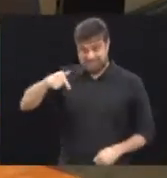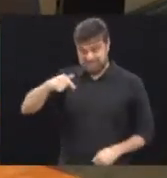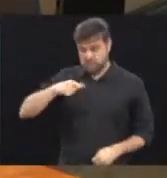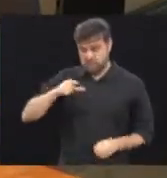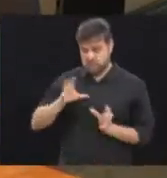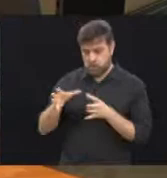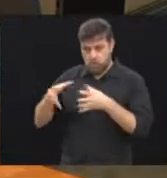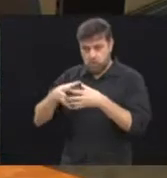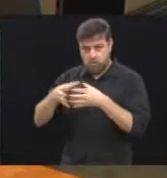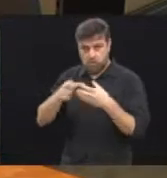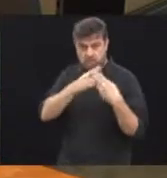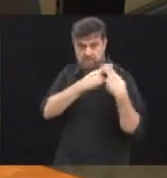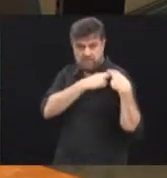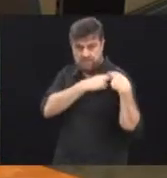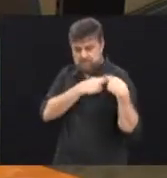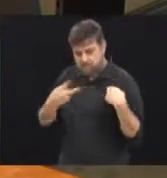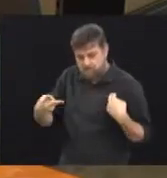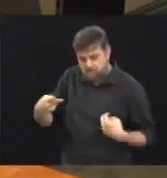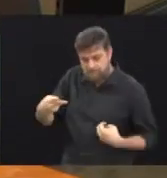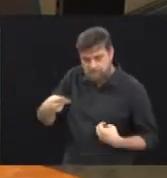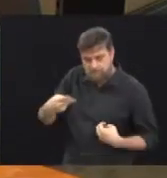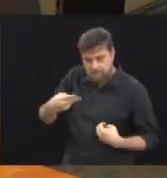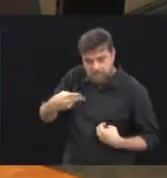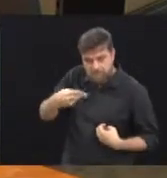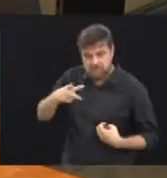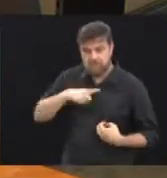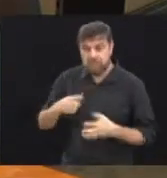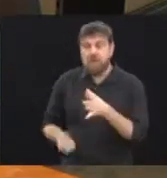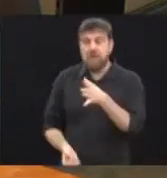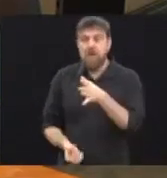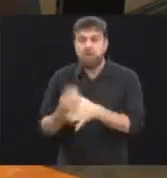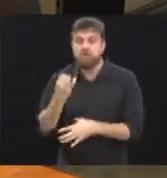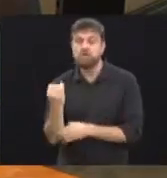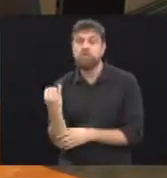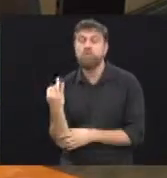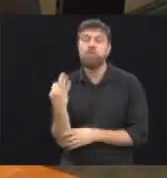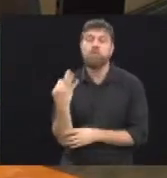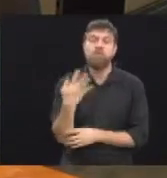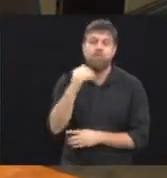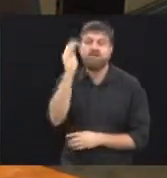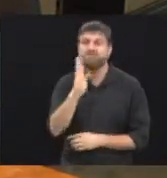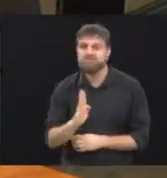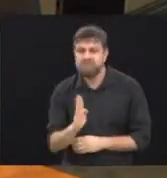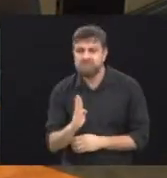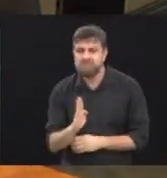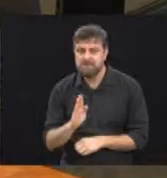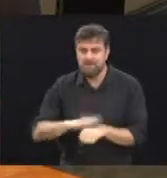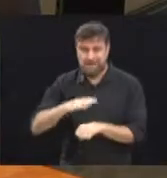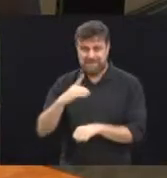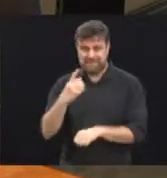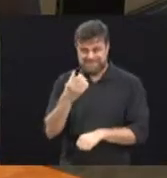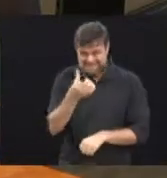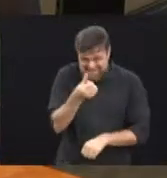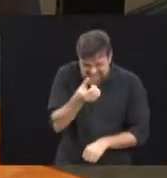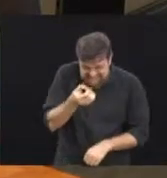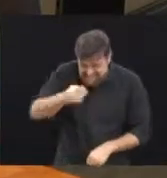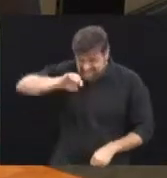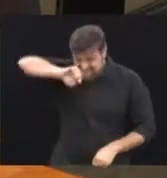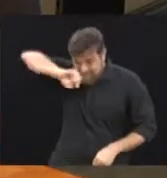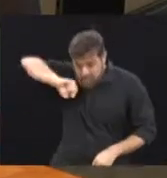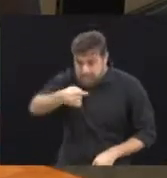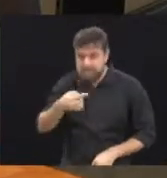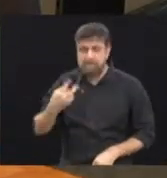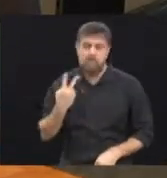com a Sociedade Brasileira de Cirurgia Plástica, foram realizadas aqui no Brasil mais de 600 mil